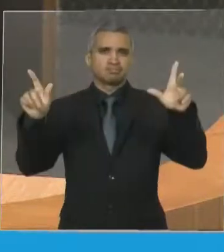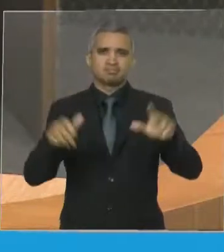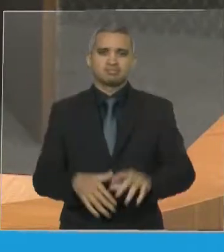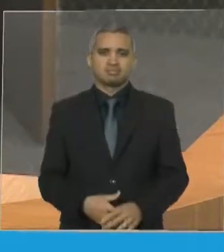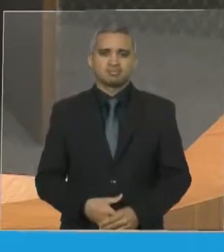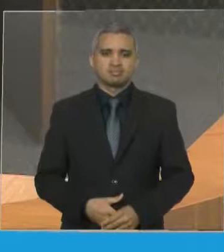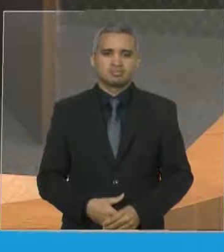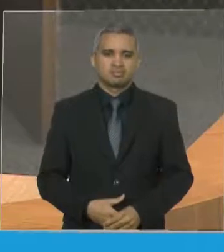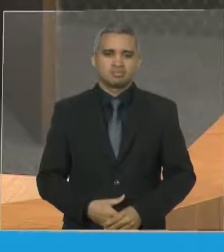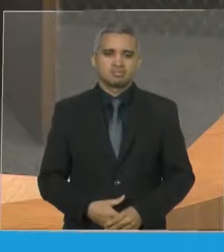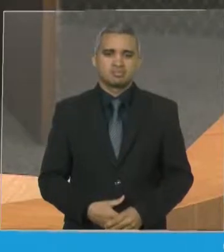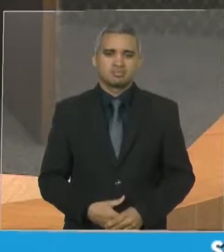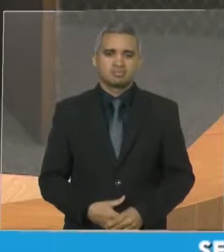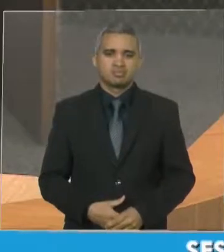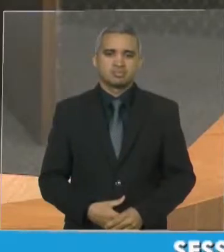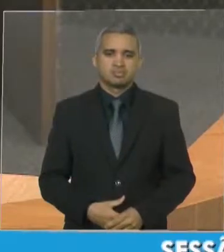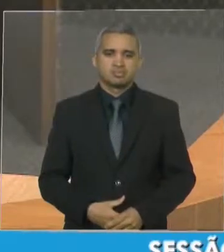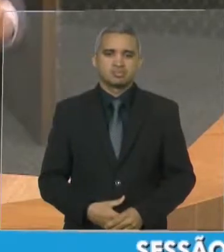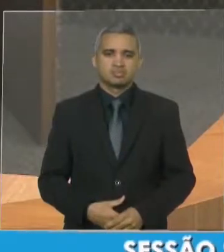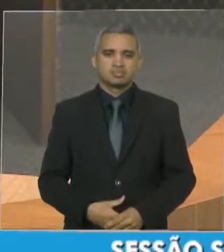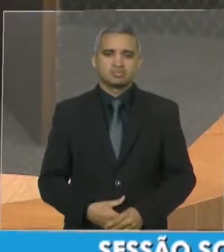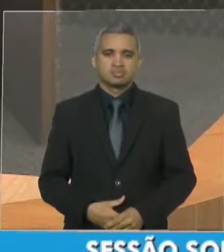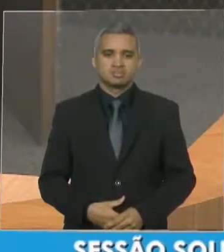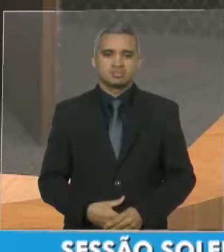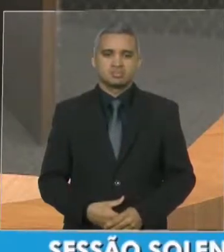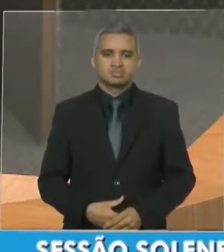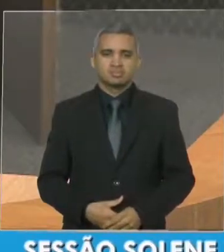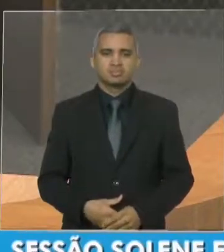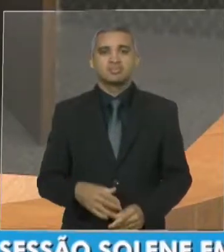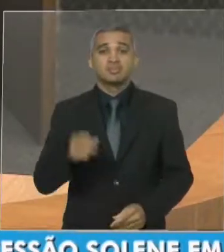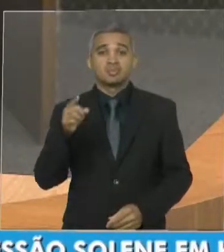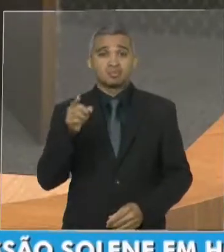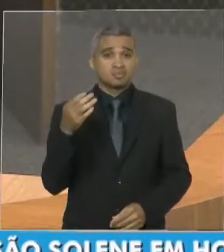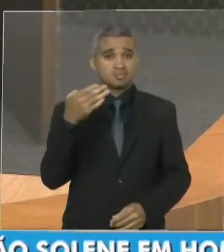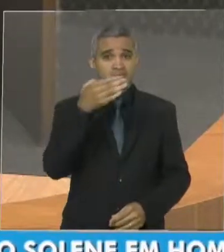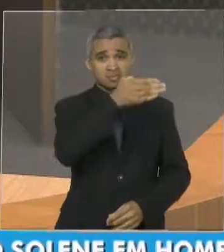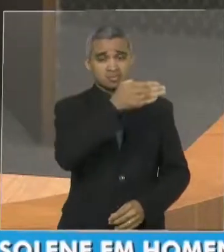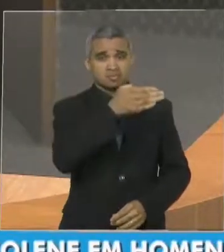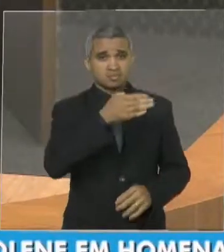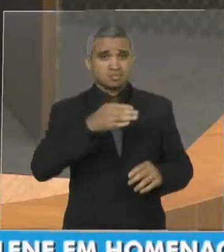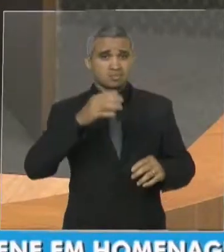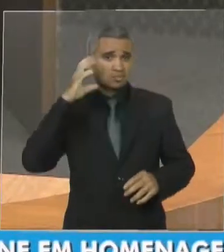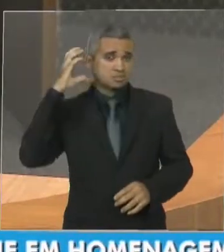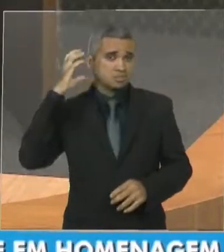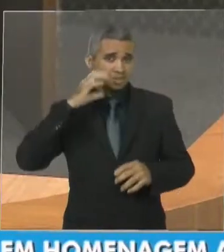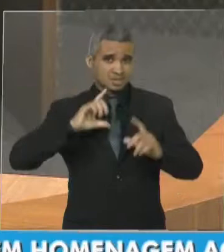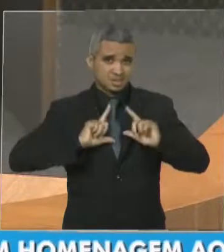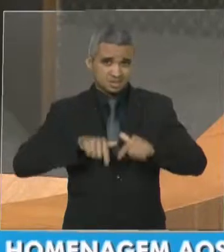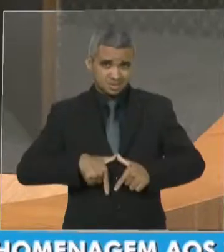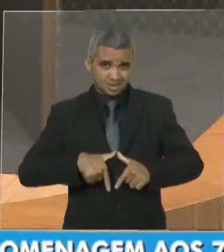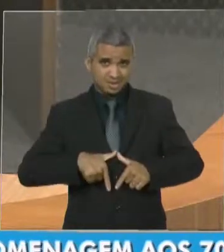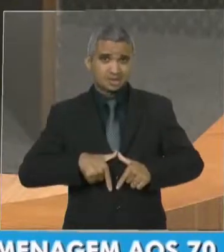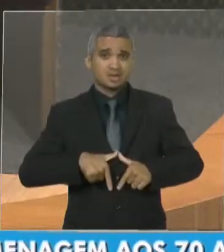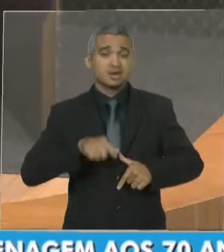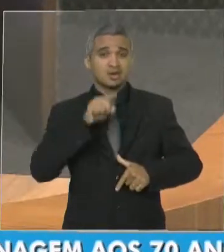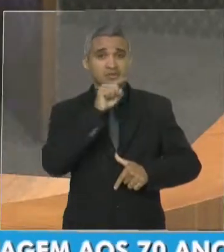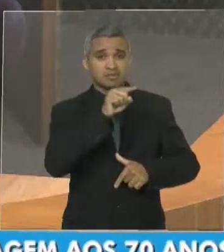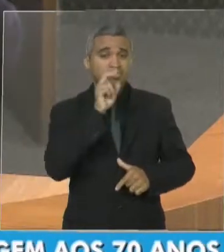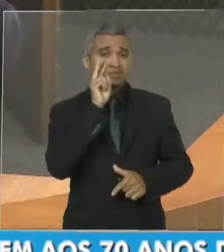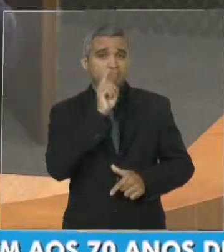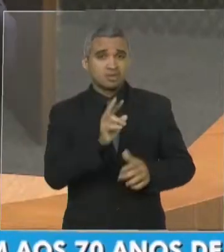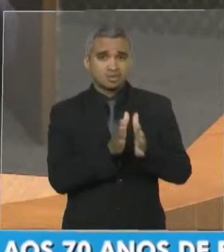em Israel. Você, quando vai a Israel, você vai ver a terra da Bíblia, você vai ver a Bíblia em